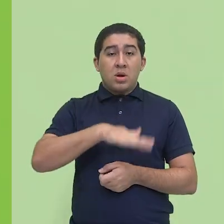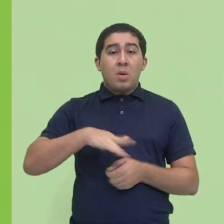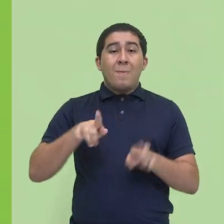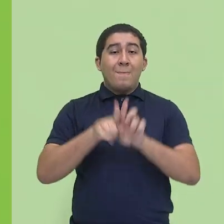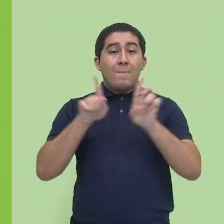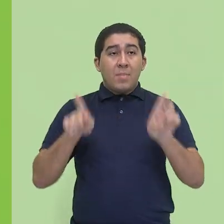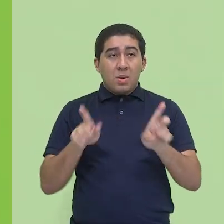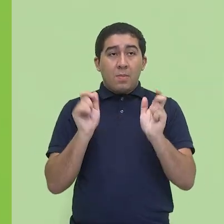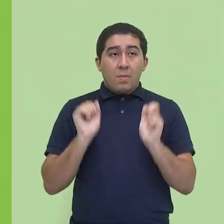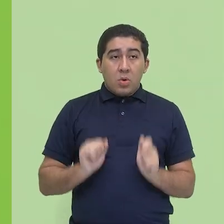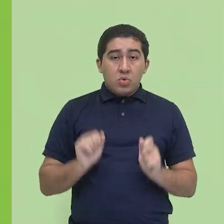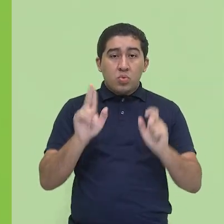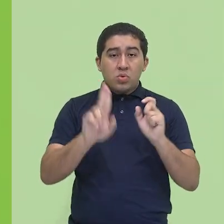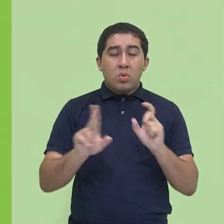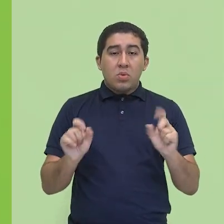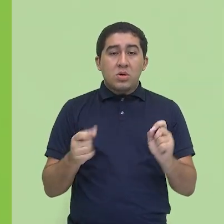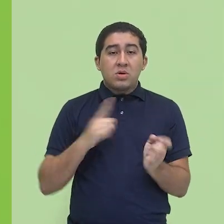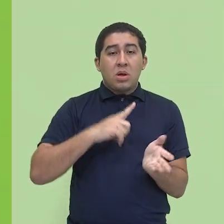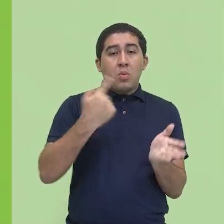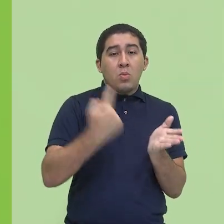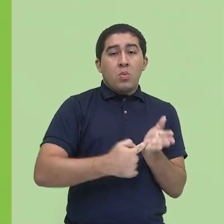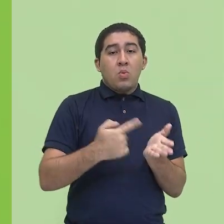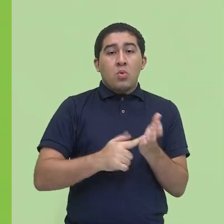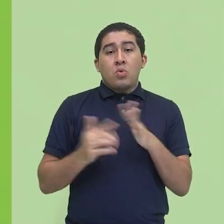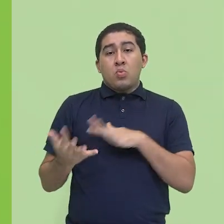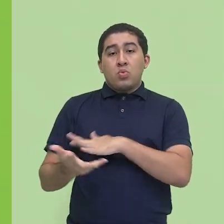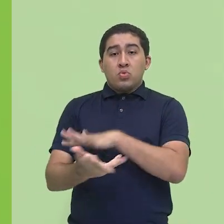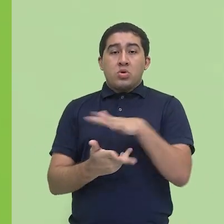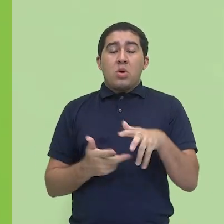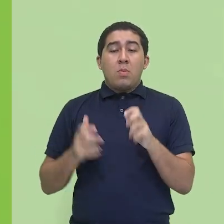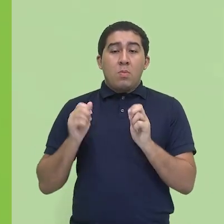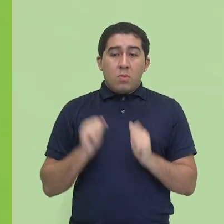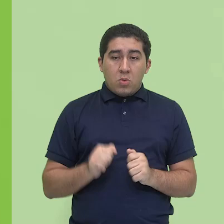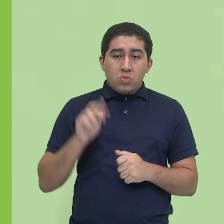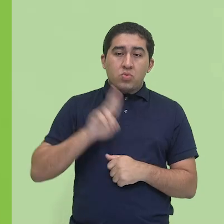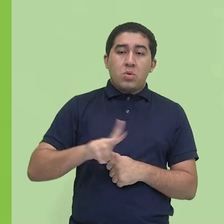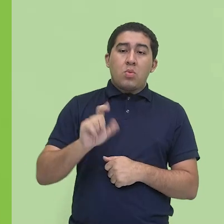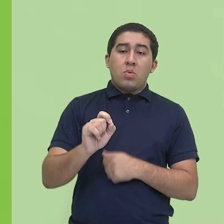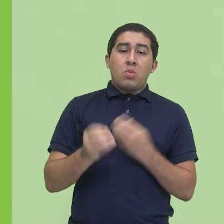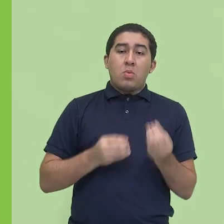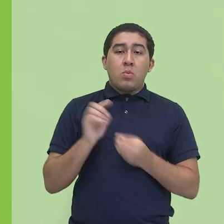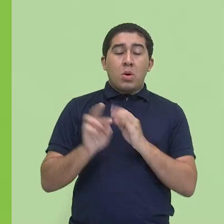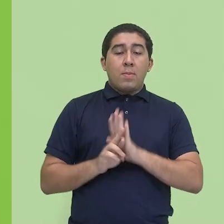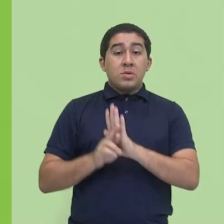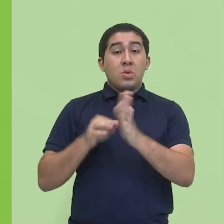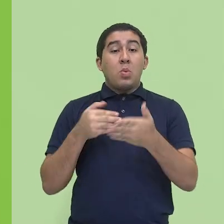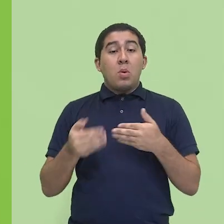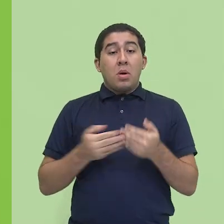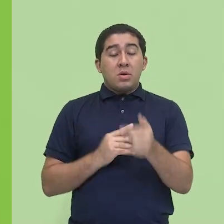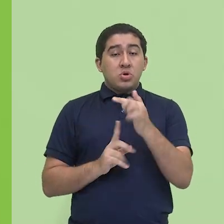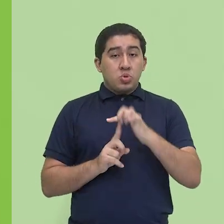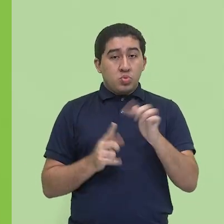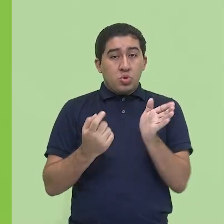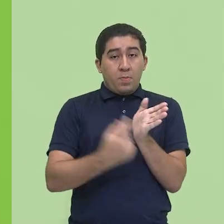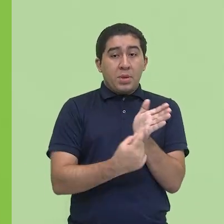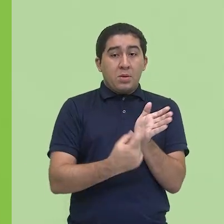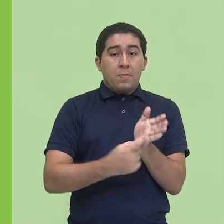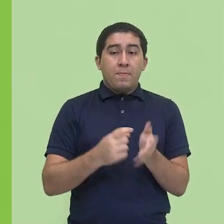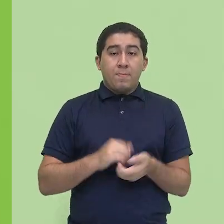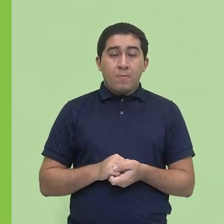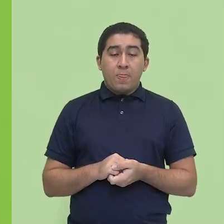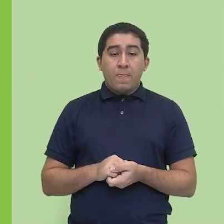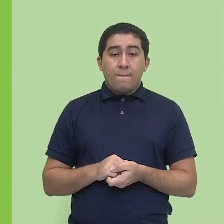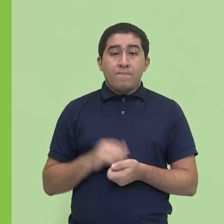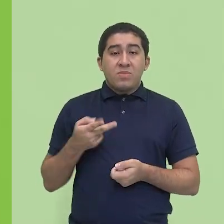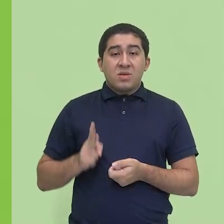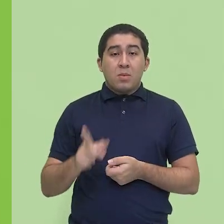mas que serve, como é uma convenção mundial, ela serve como representação para qualquer pilha, tá? Então, sempre